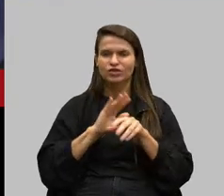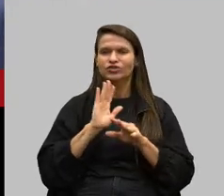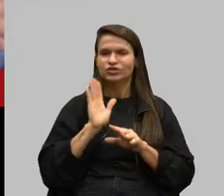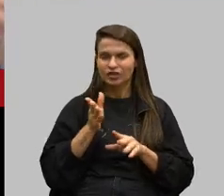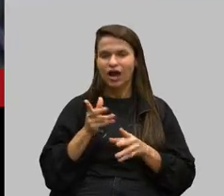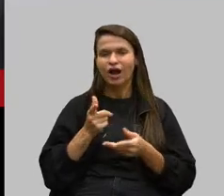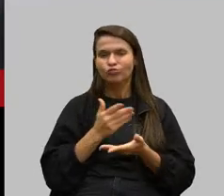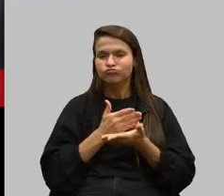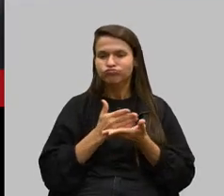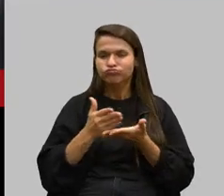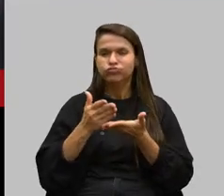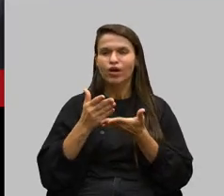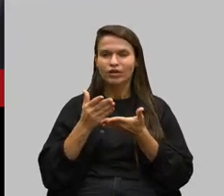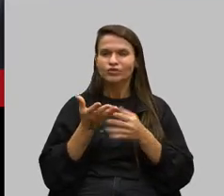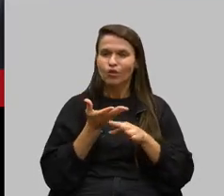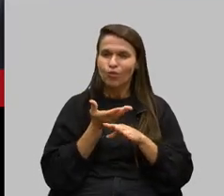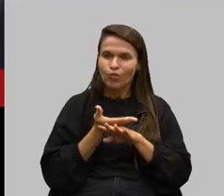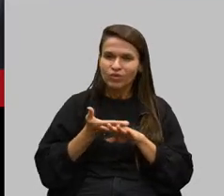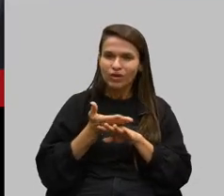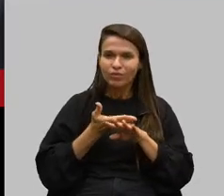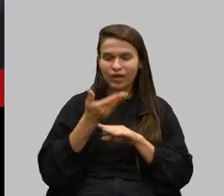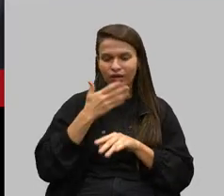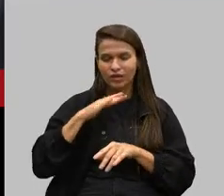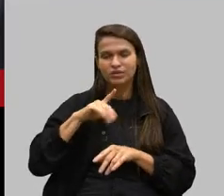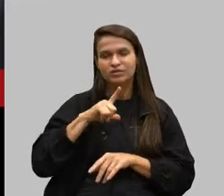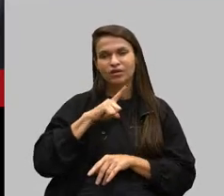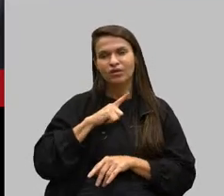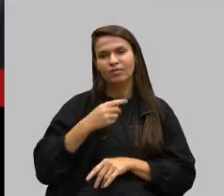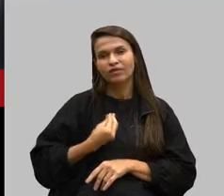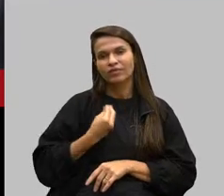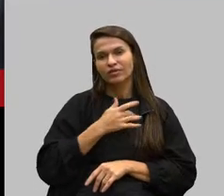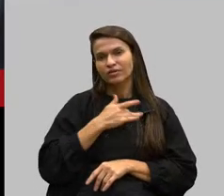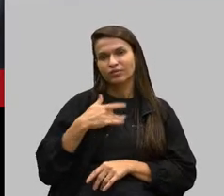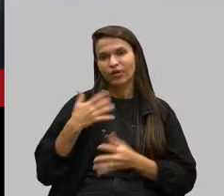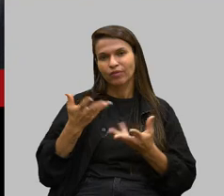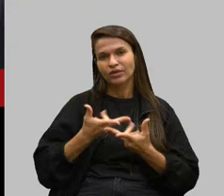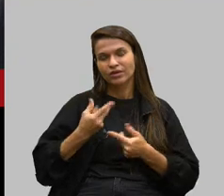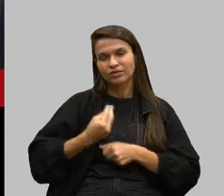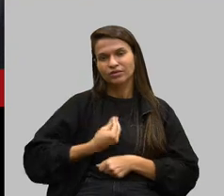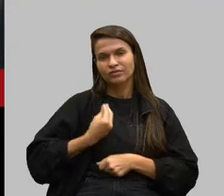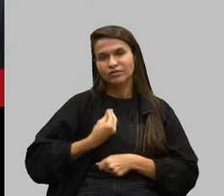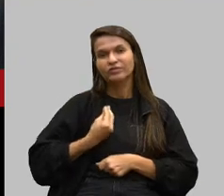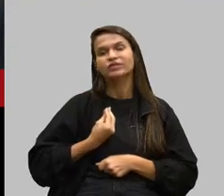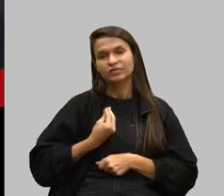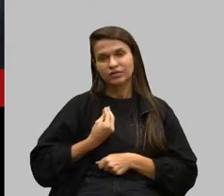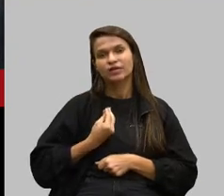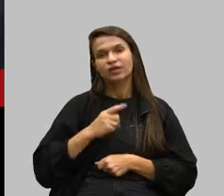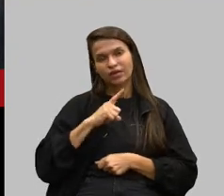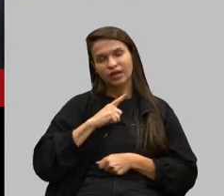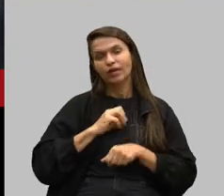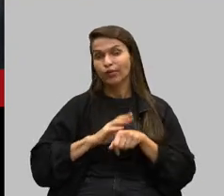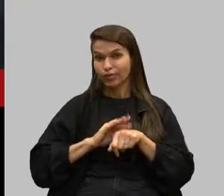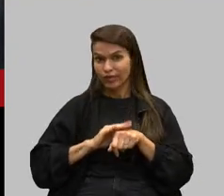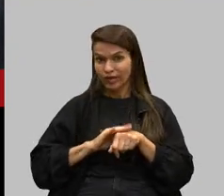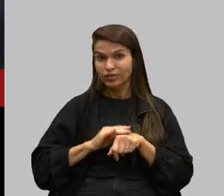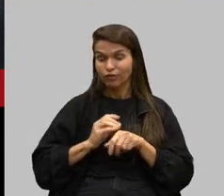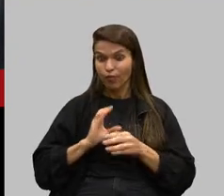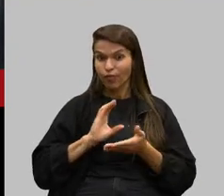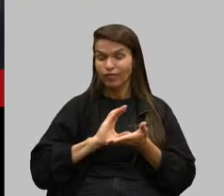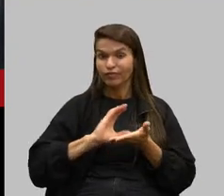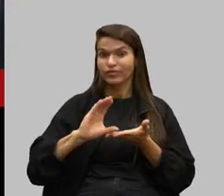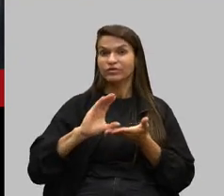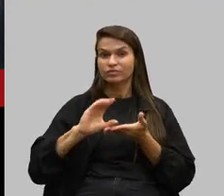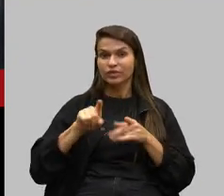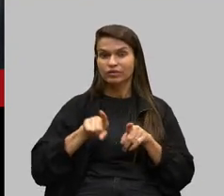passo a passo para que a criança tenha uma vida saudável uma qualidade de vida mesmo tendo a doença foi um investimento